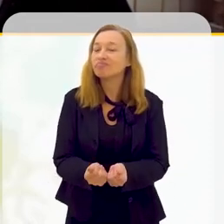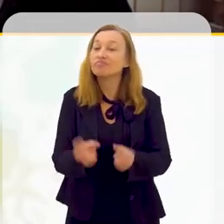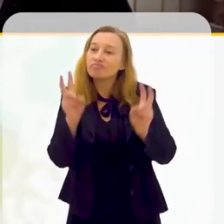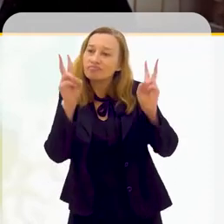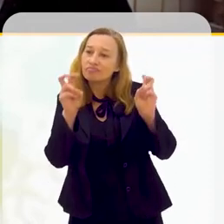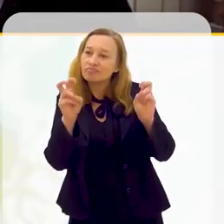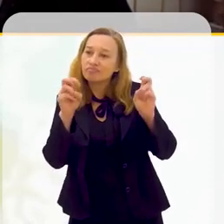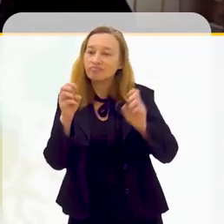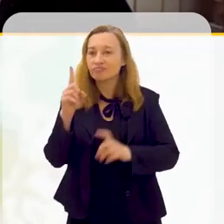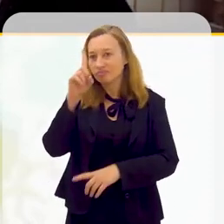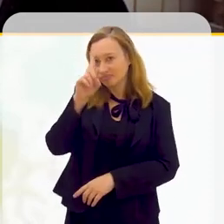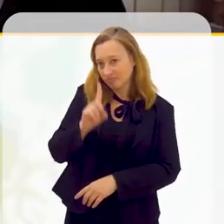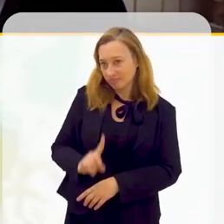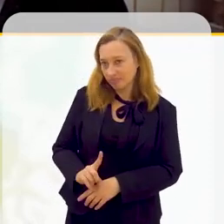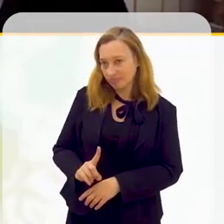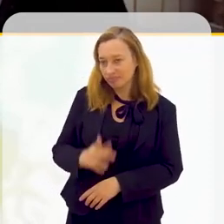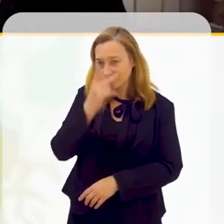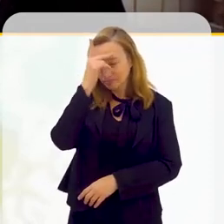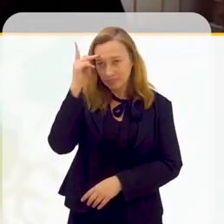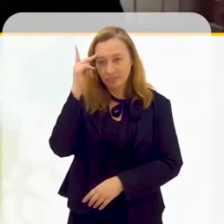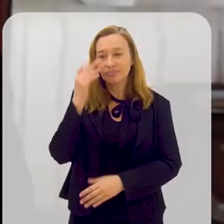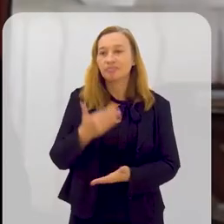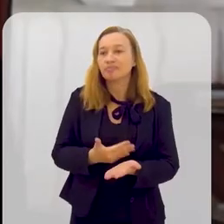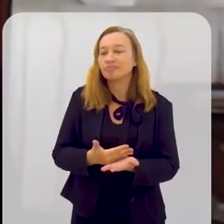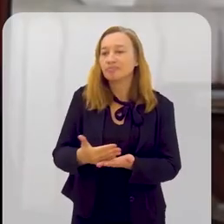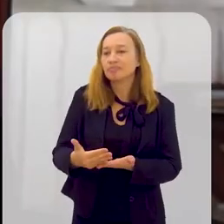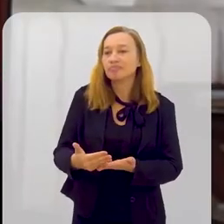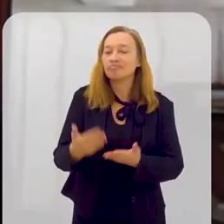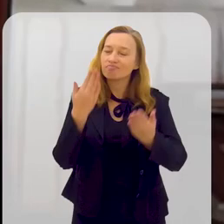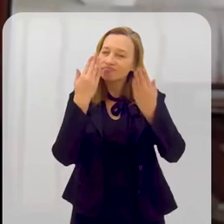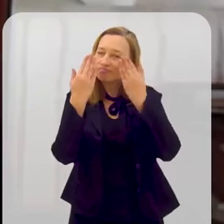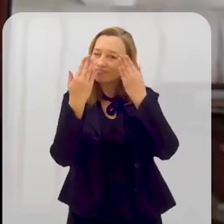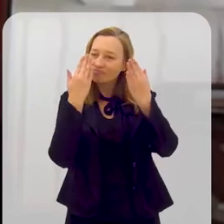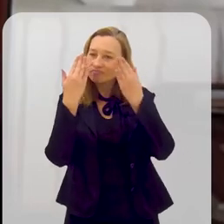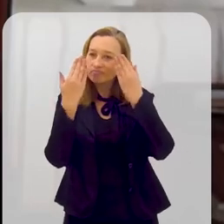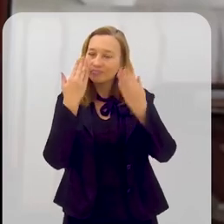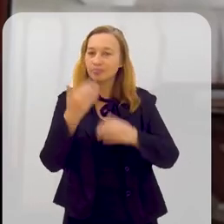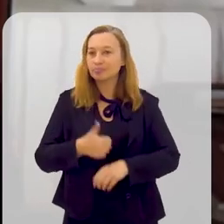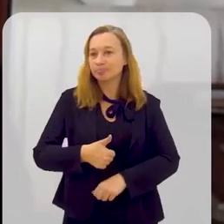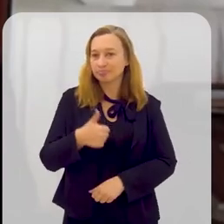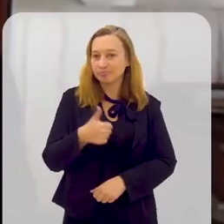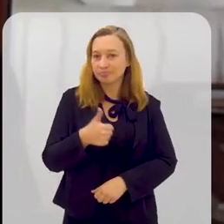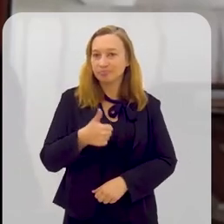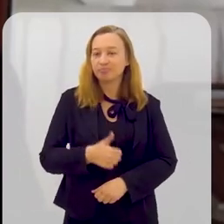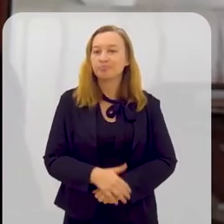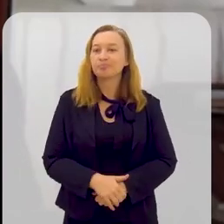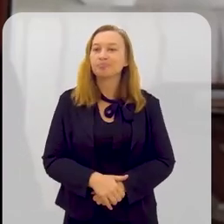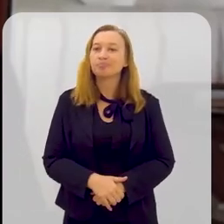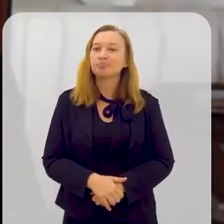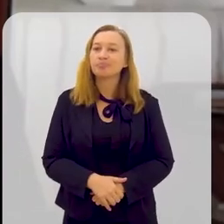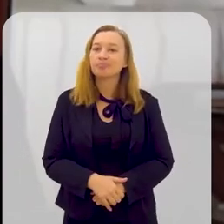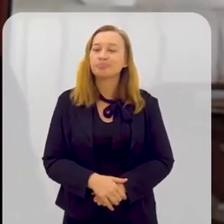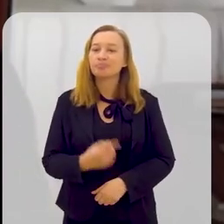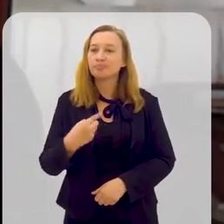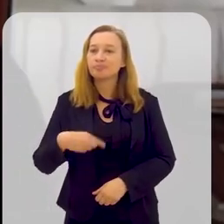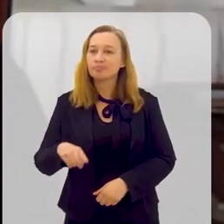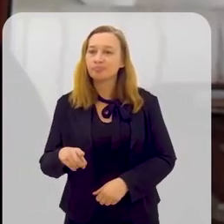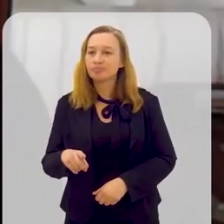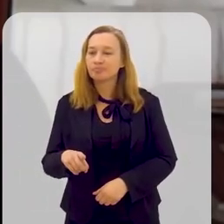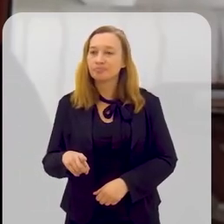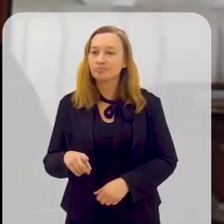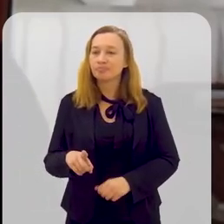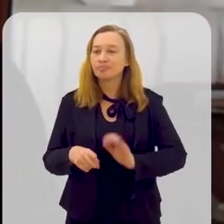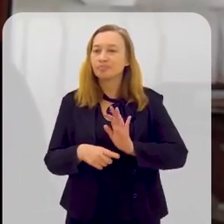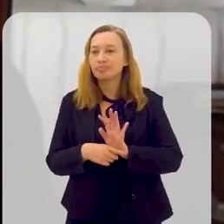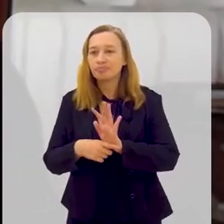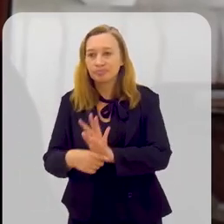sensibilizando para a questão das deficiências no meu curso de psicologia eu primeiro fui